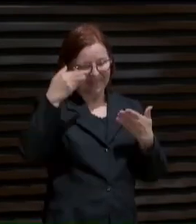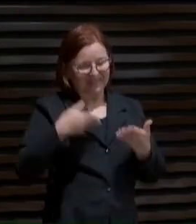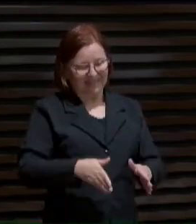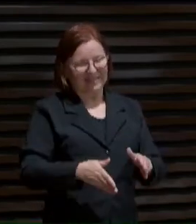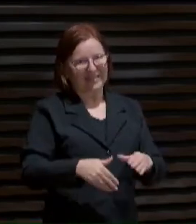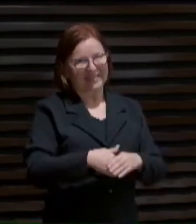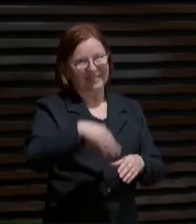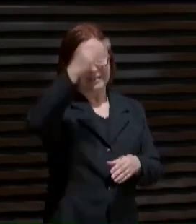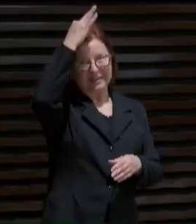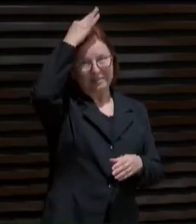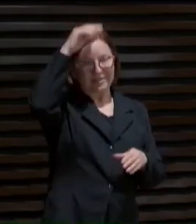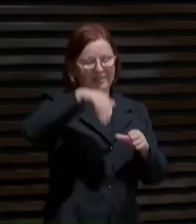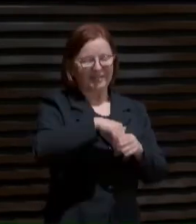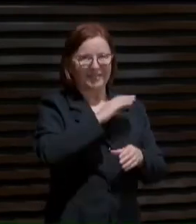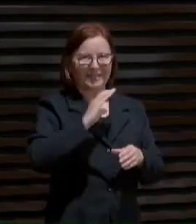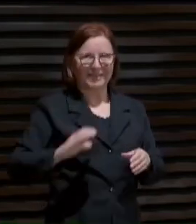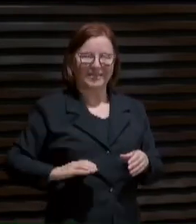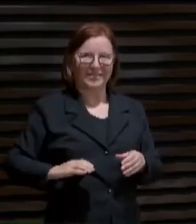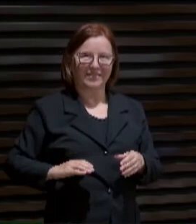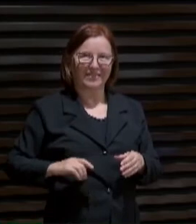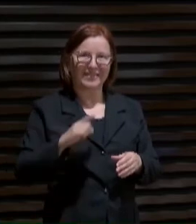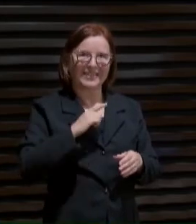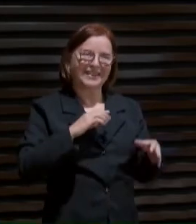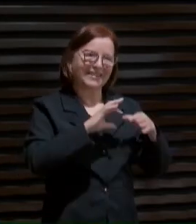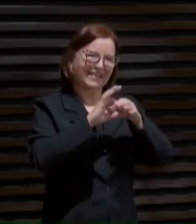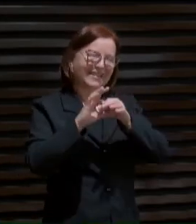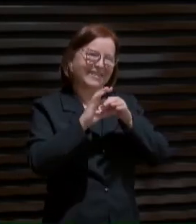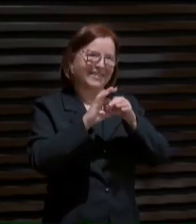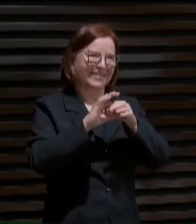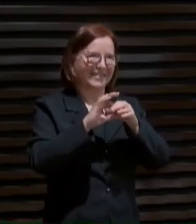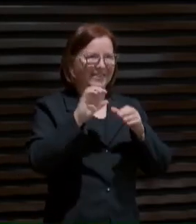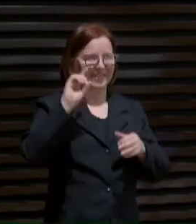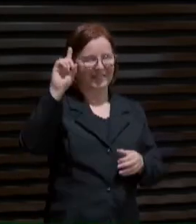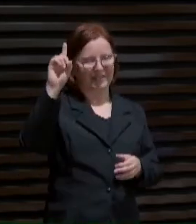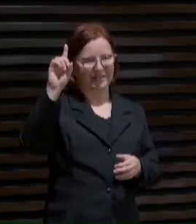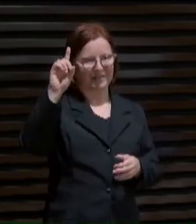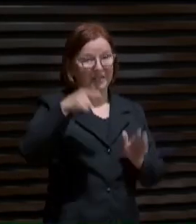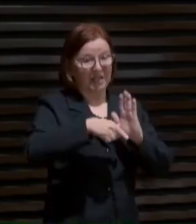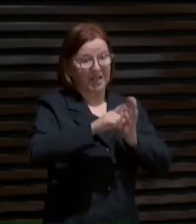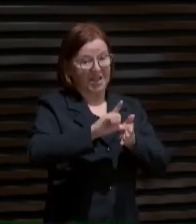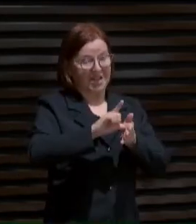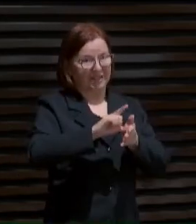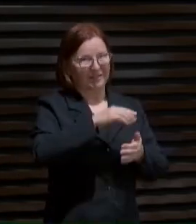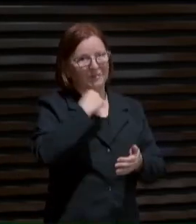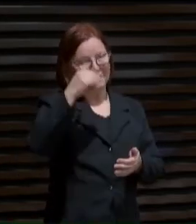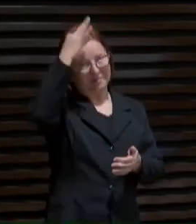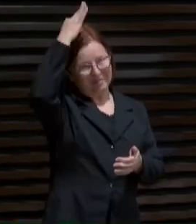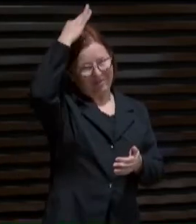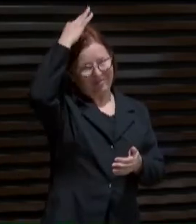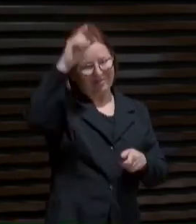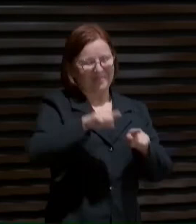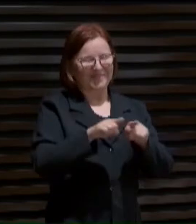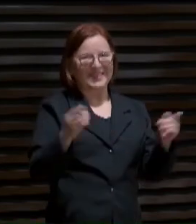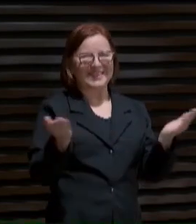que cultiva um relacionamento íntimo com Deus que estava morta espiritualmente mas agora